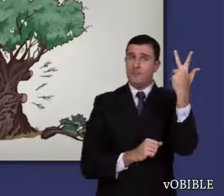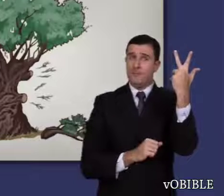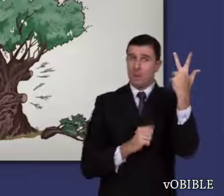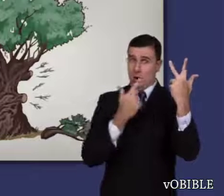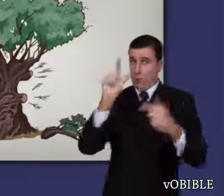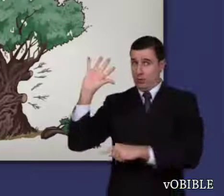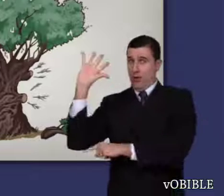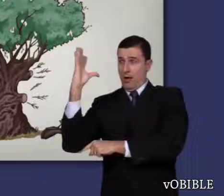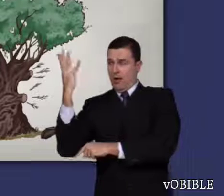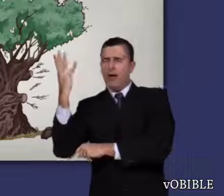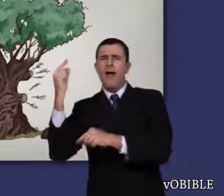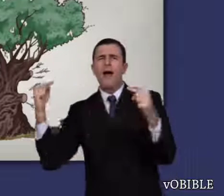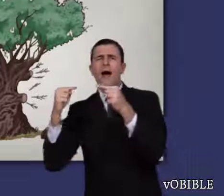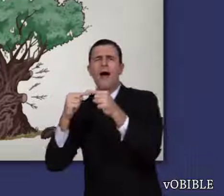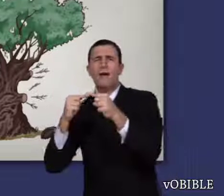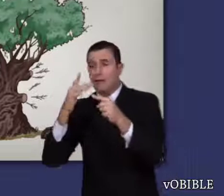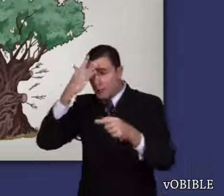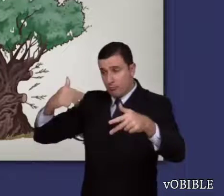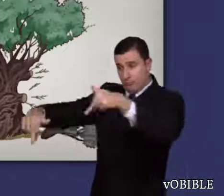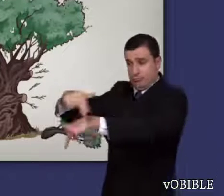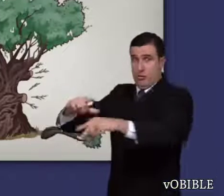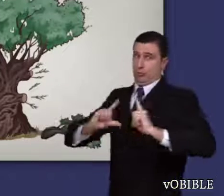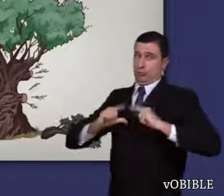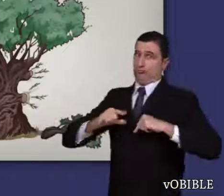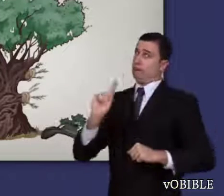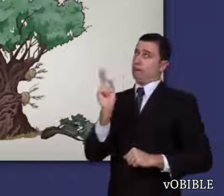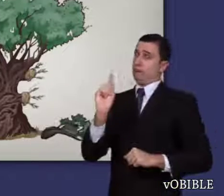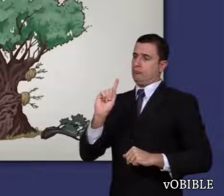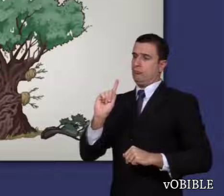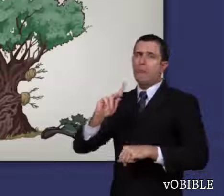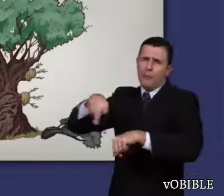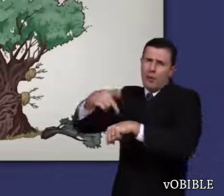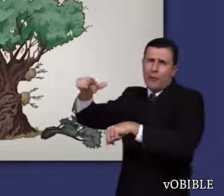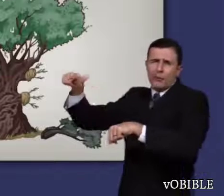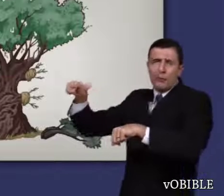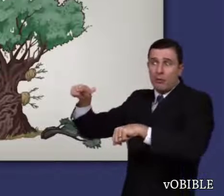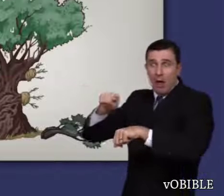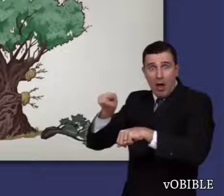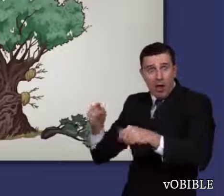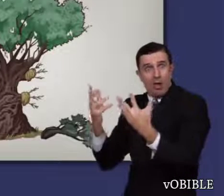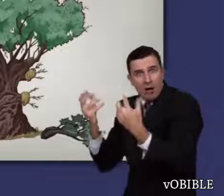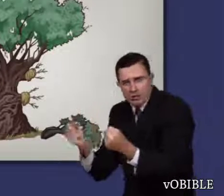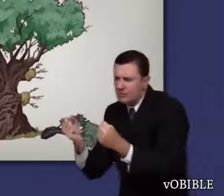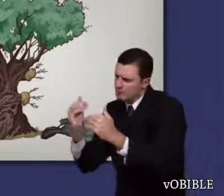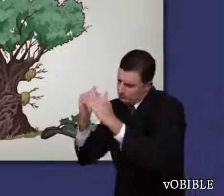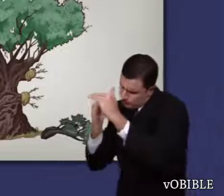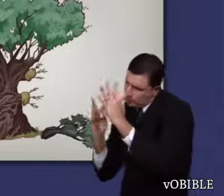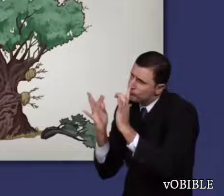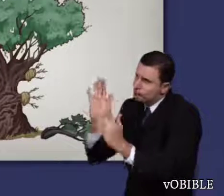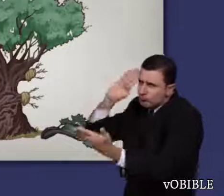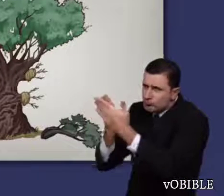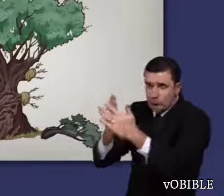cristãos não-judeus são comparados a ramos de uma oliveira silvestre que são enxertados no lugar deles. Para